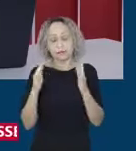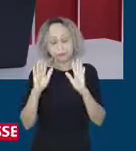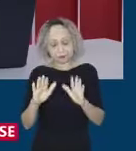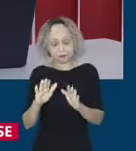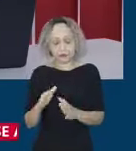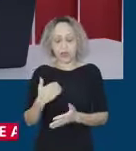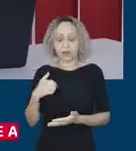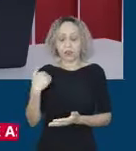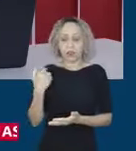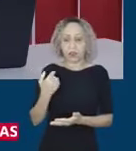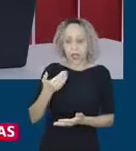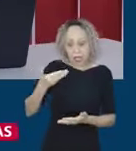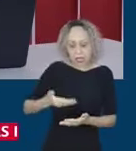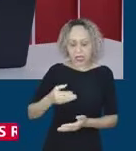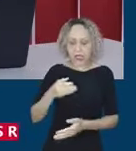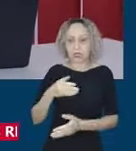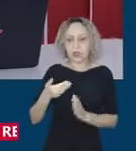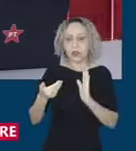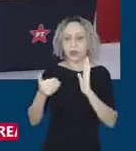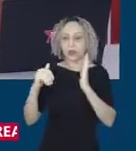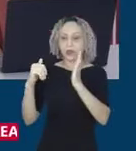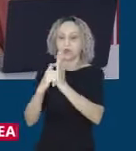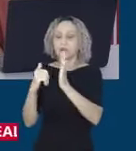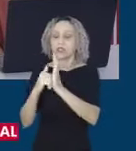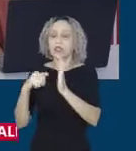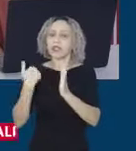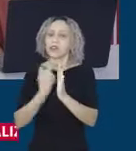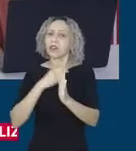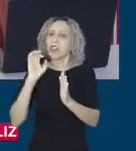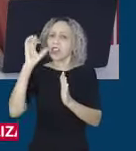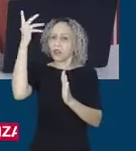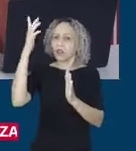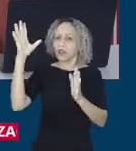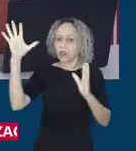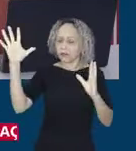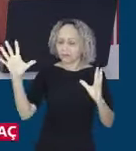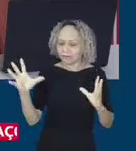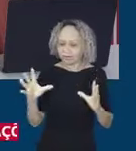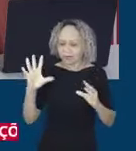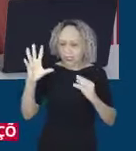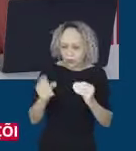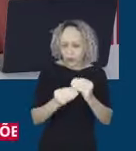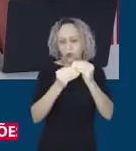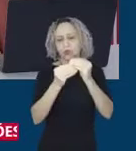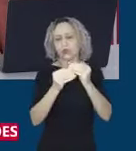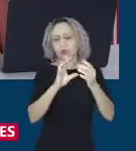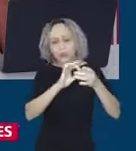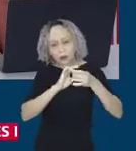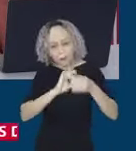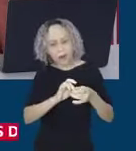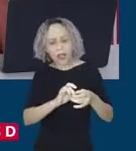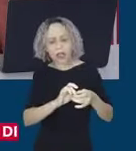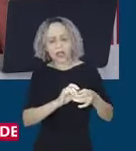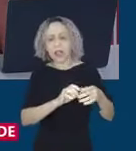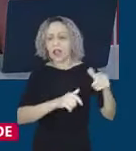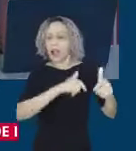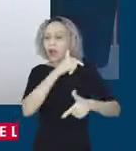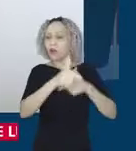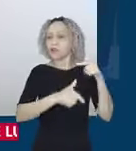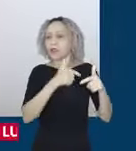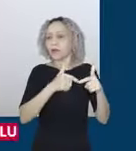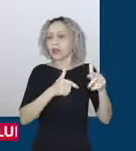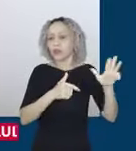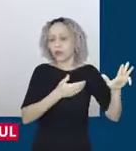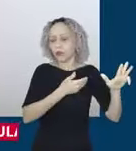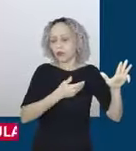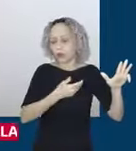Senado, que resolve se somar à iniciativa do governo Lula de estar junto